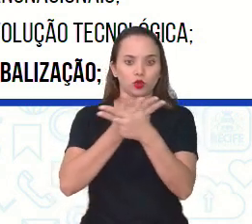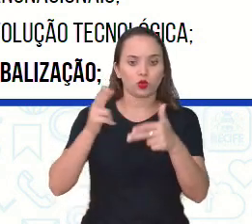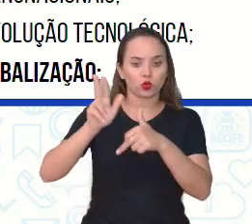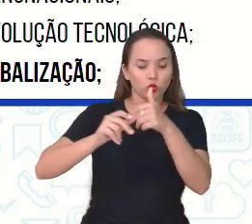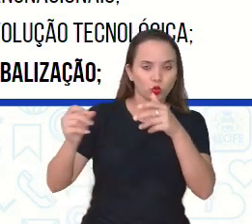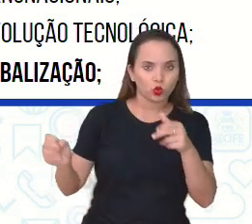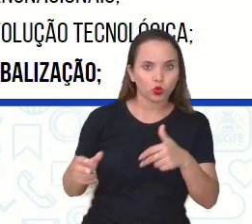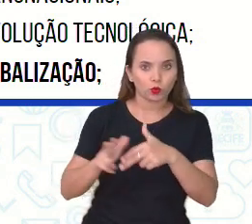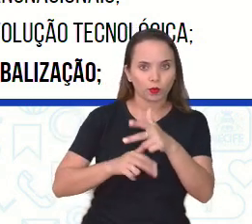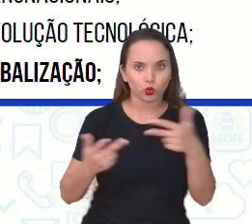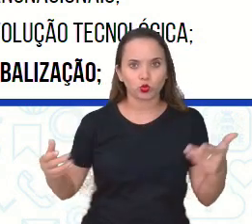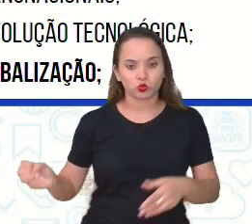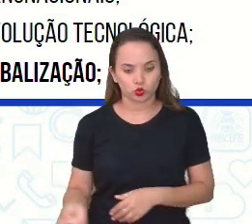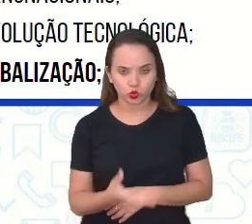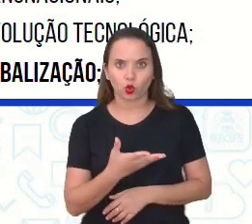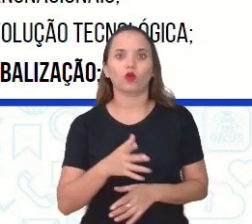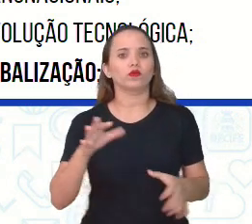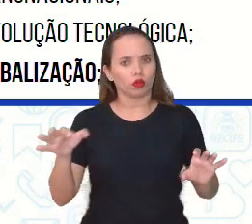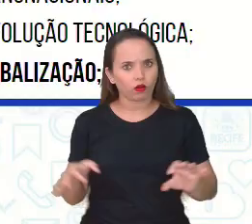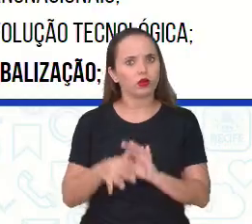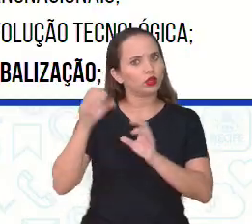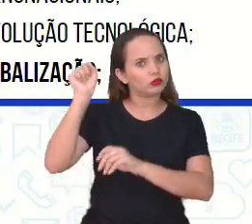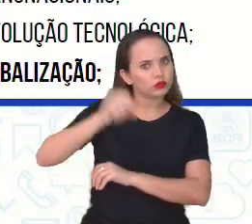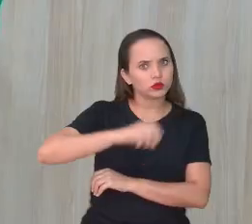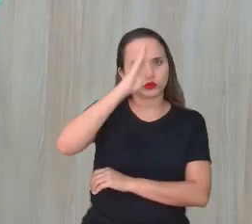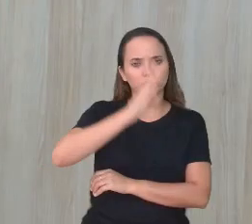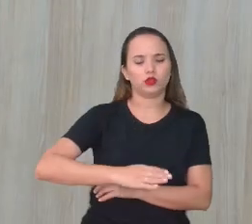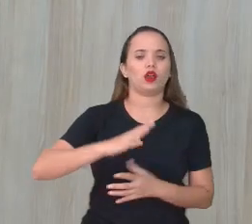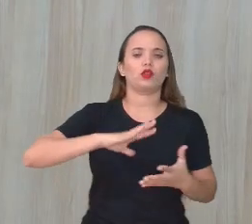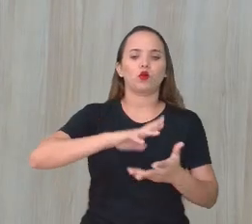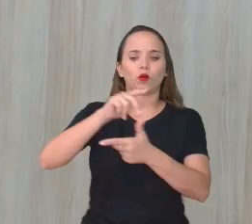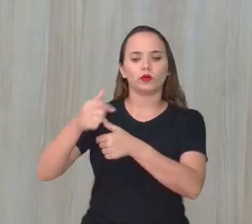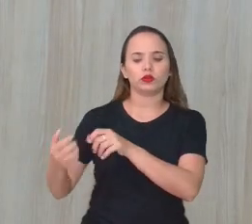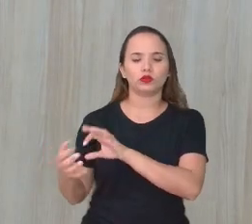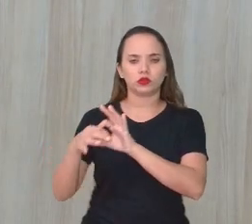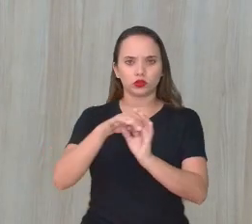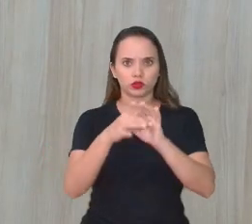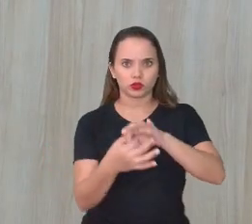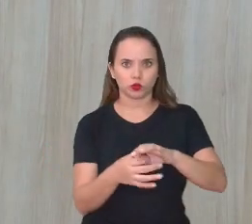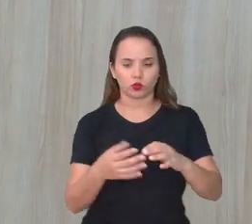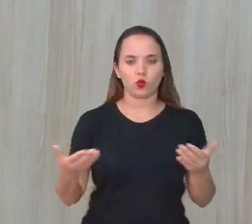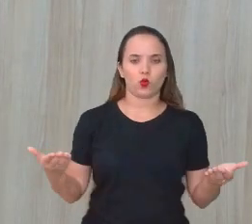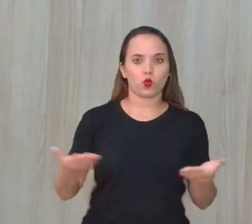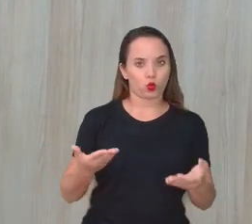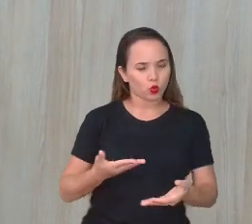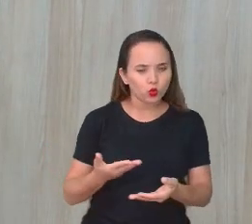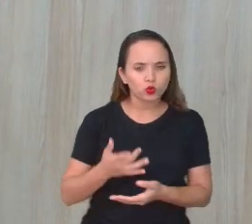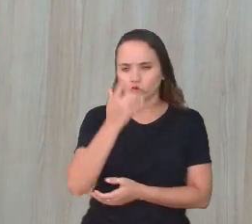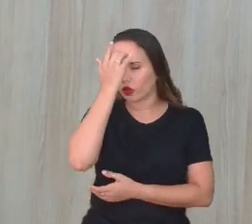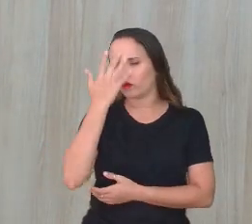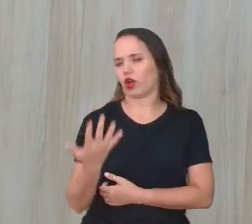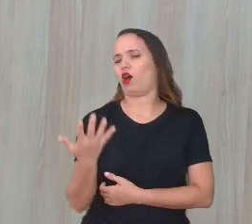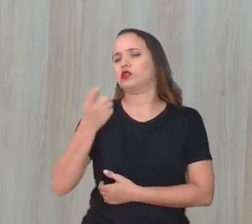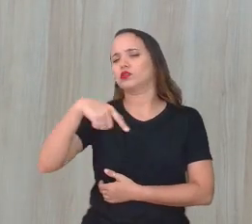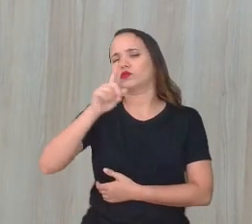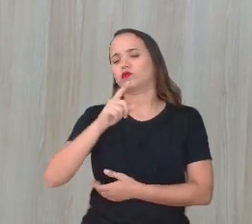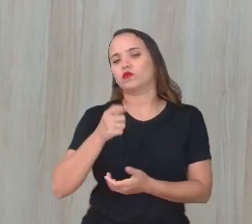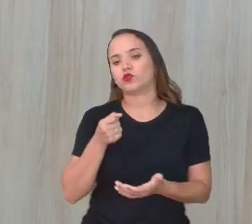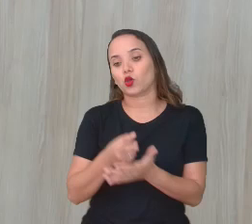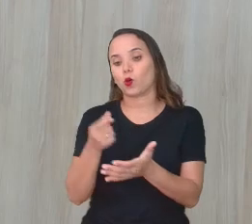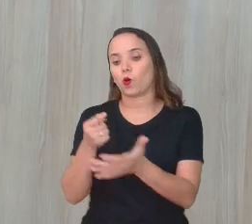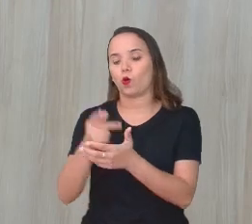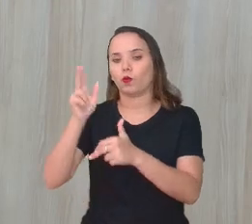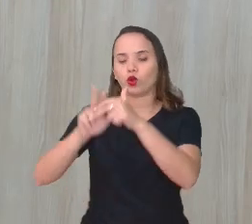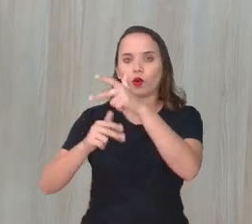produtos está relacionada à globalização. Quer um exemplo disso? Hoje em dia é muito fácil você comprar um produto